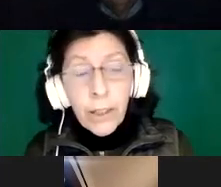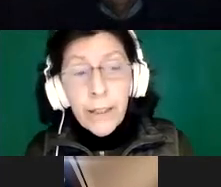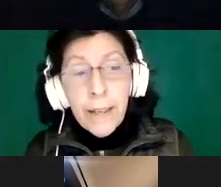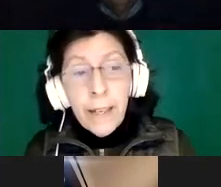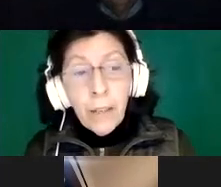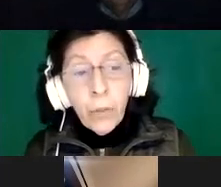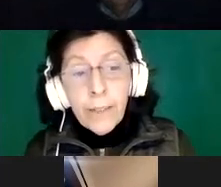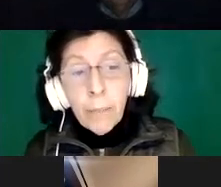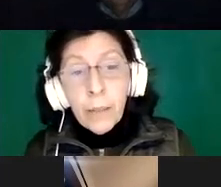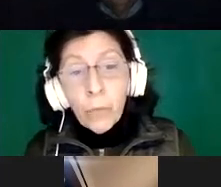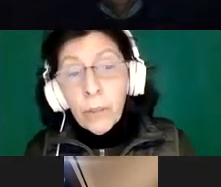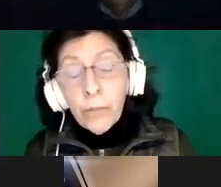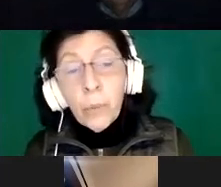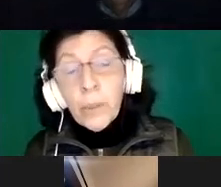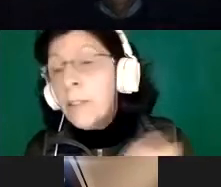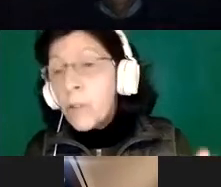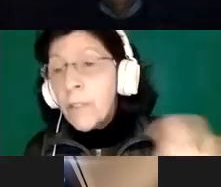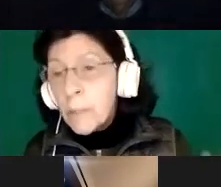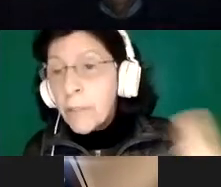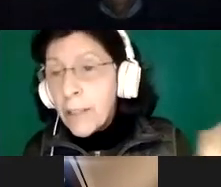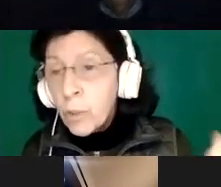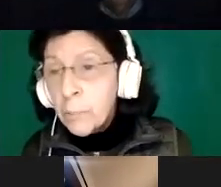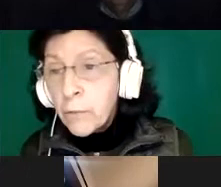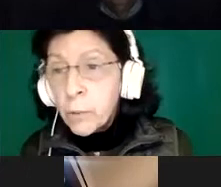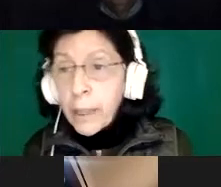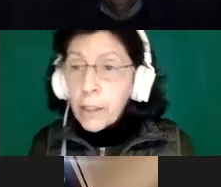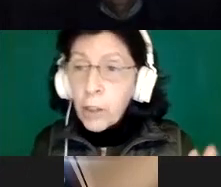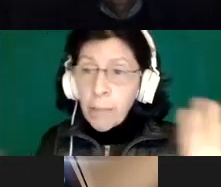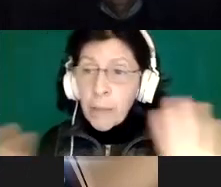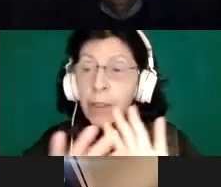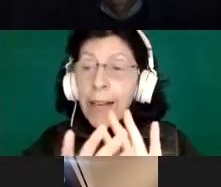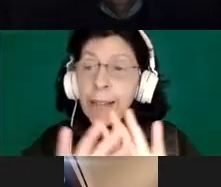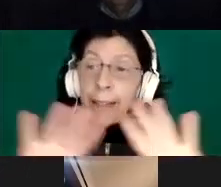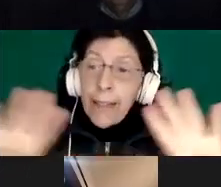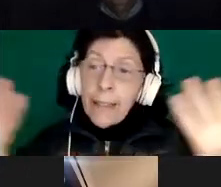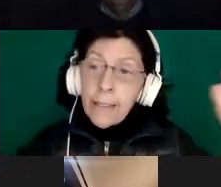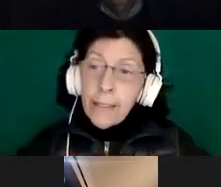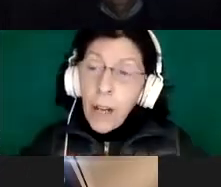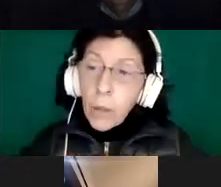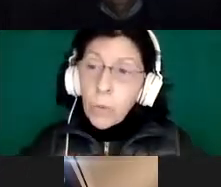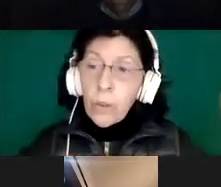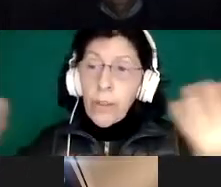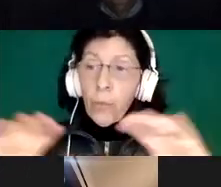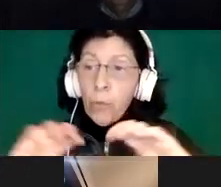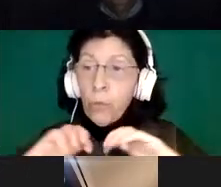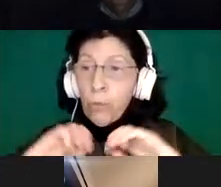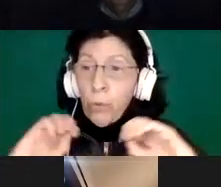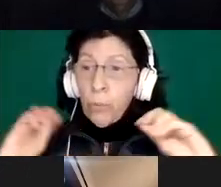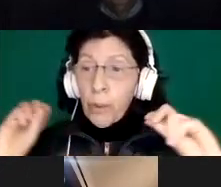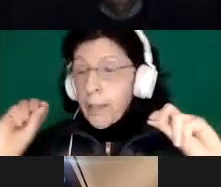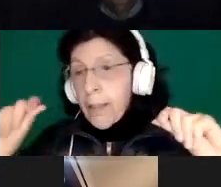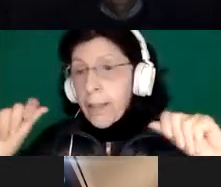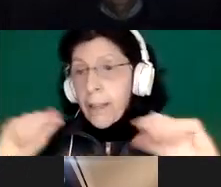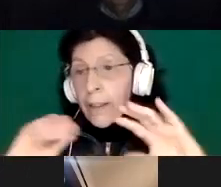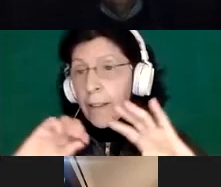E aqui foi também um desafio, porque aqui não estávamos a falar de um elemento volumétrico, estávamos a falar de algo que tem muito,